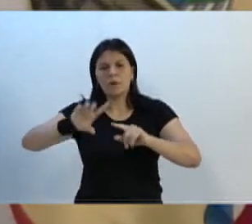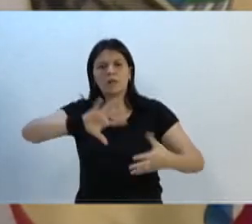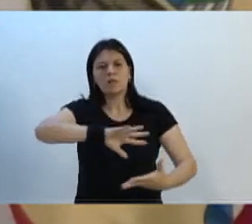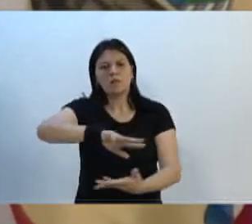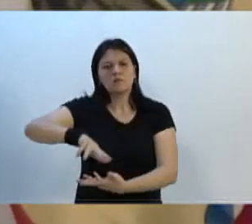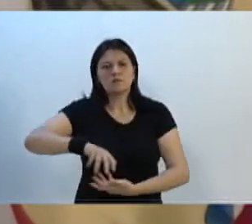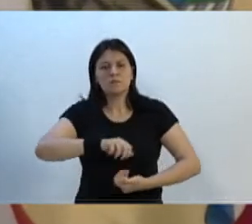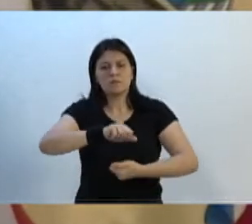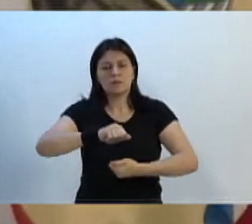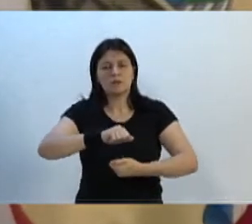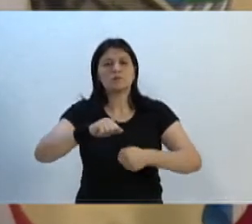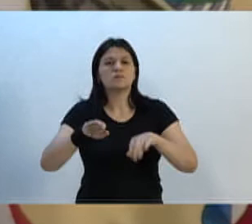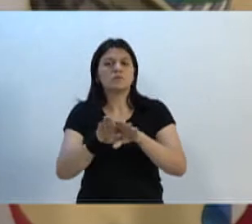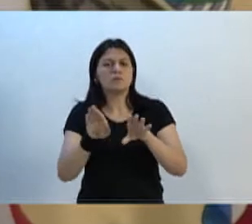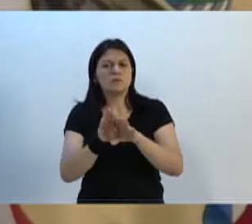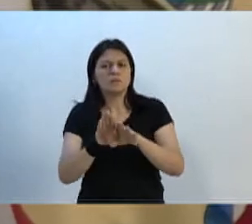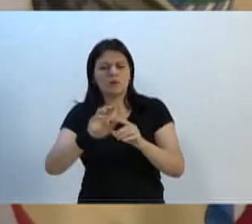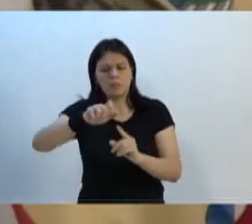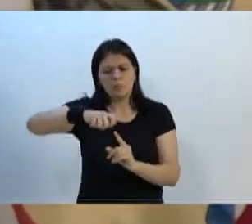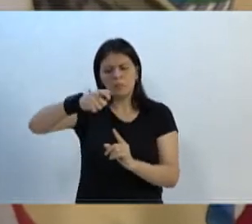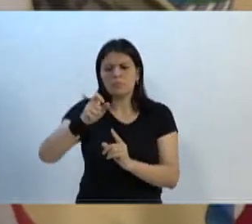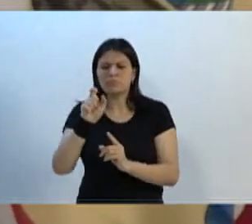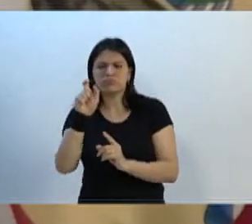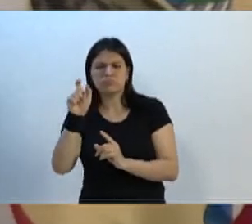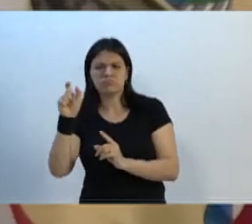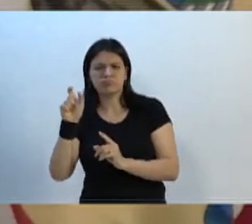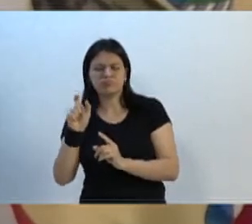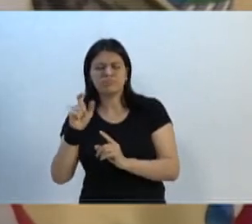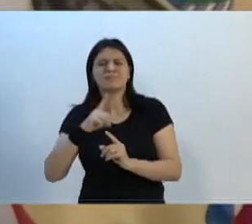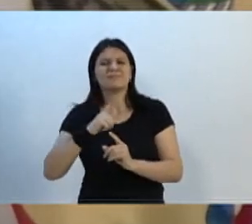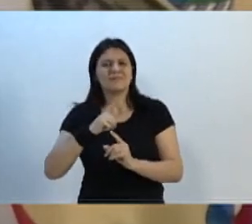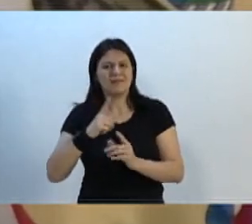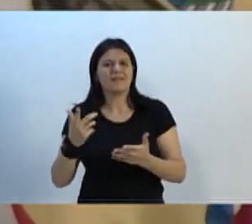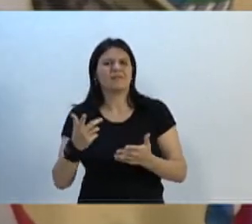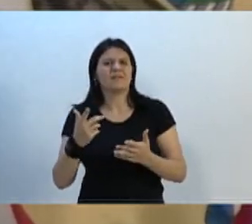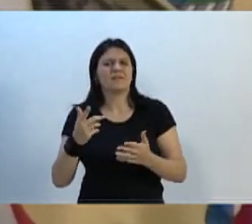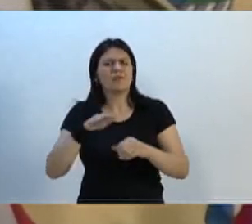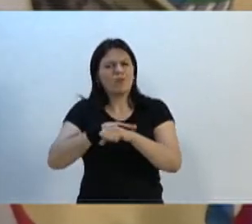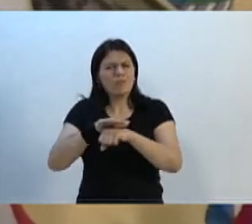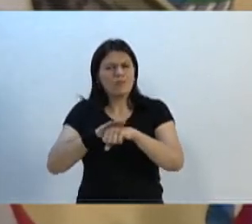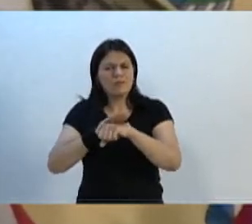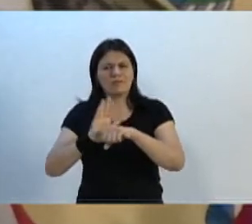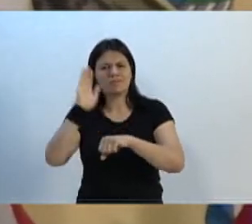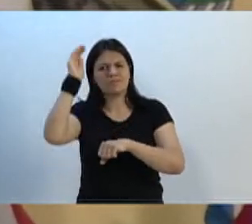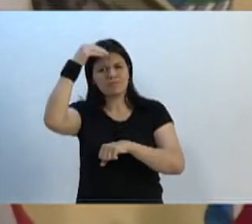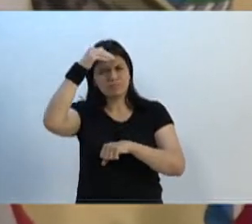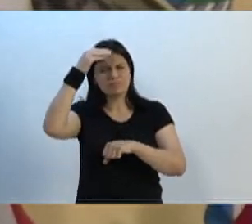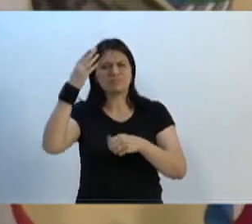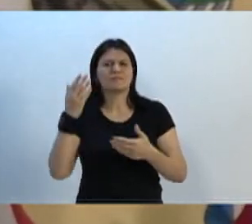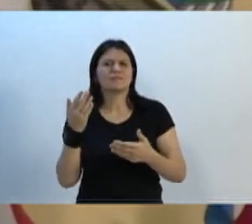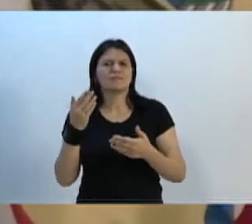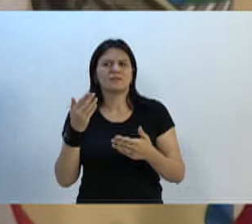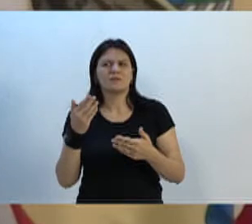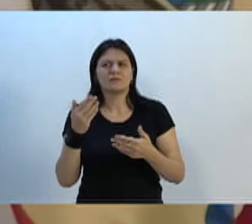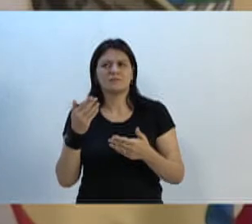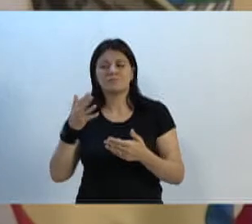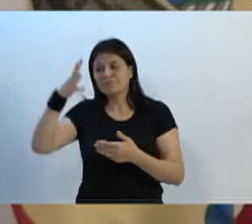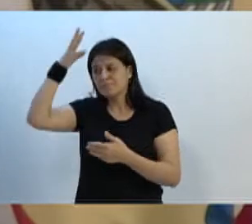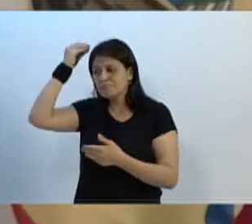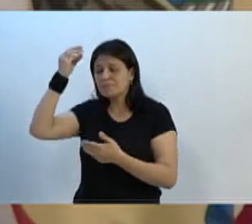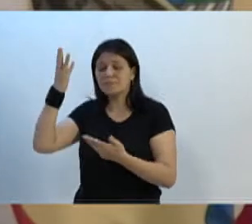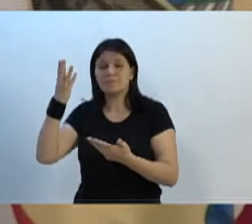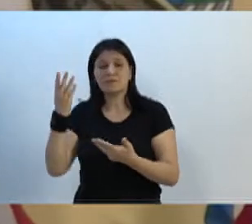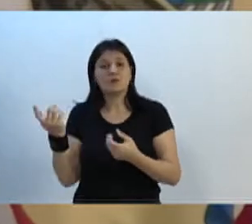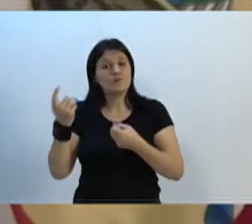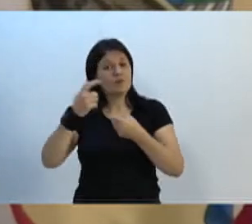e a possibilidade com aquelas tampinhas de termos Inclusive a possibilidade conversando com o prefeito né líder de governo da possibilidade disso